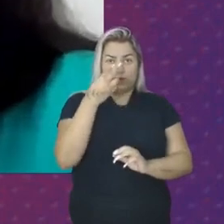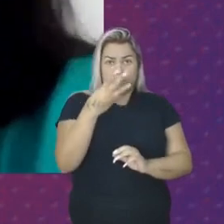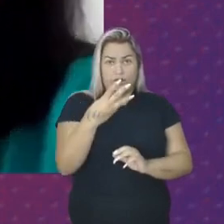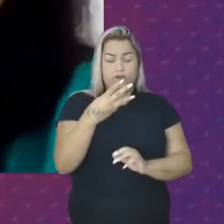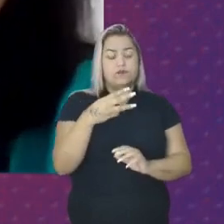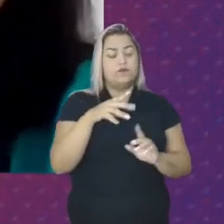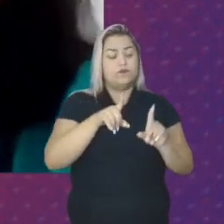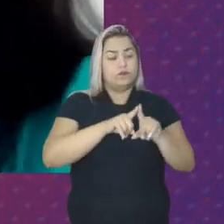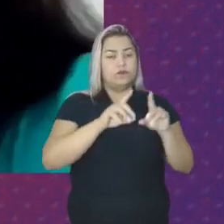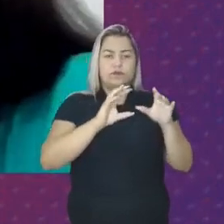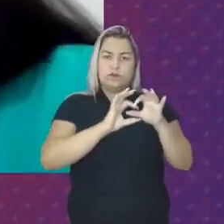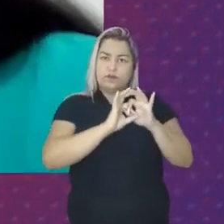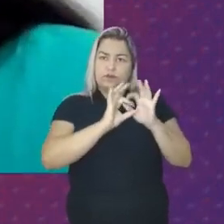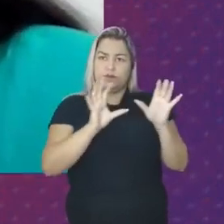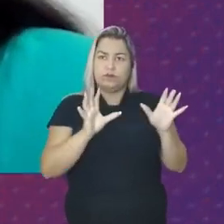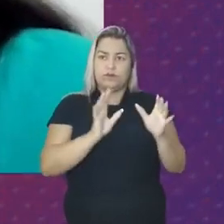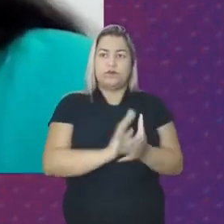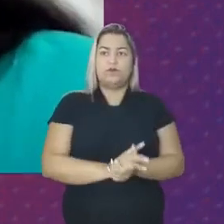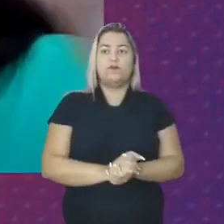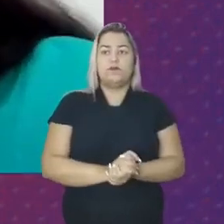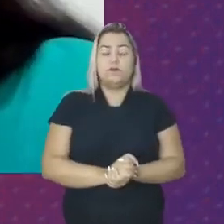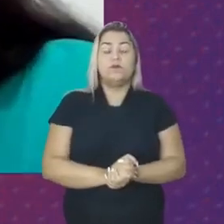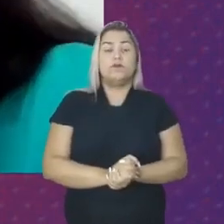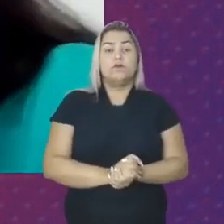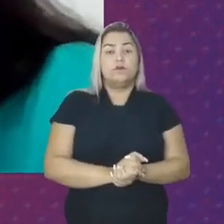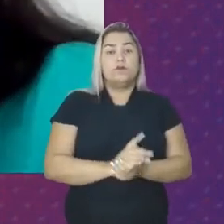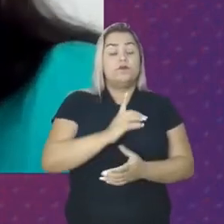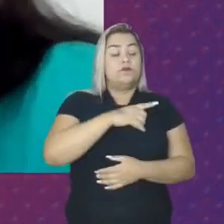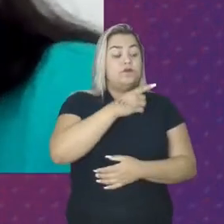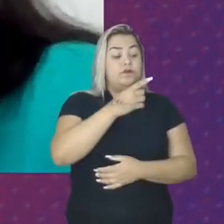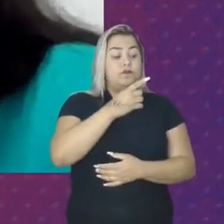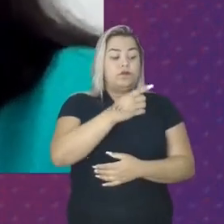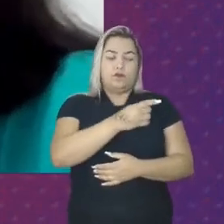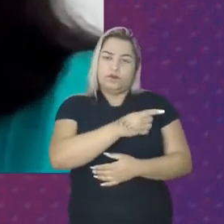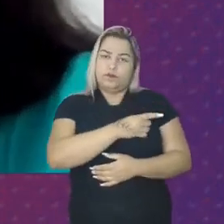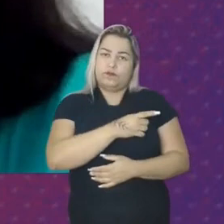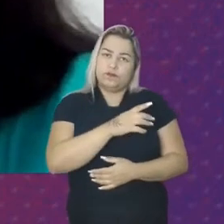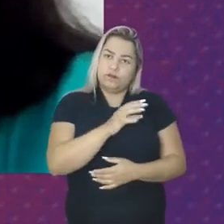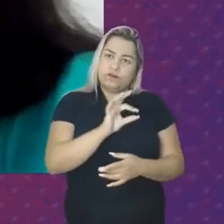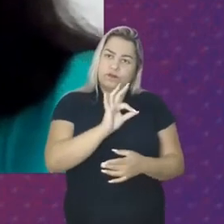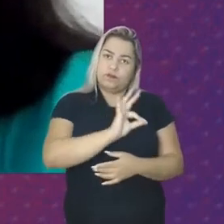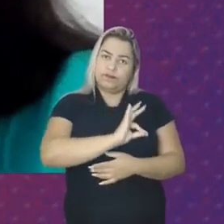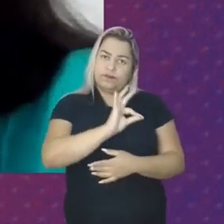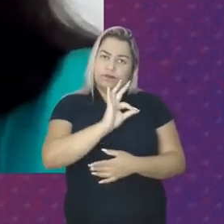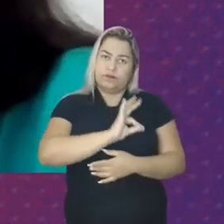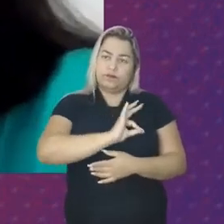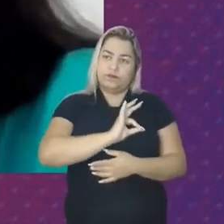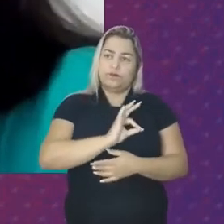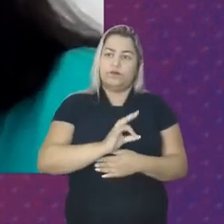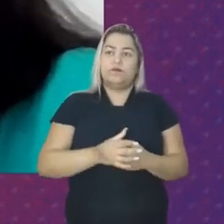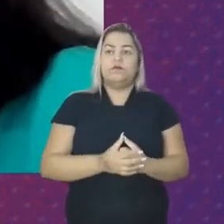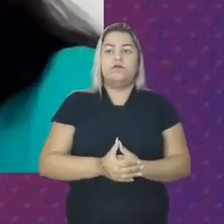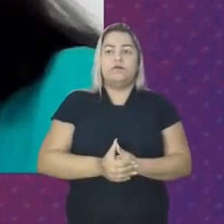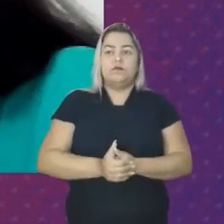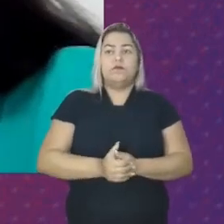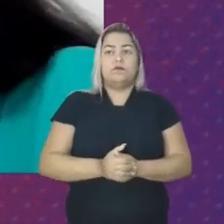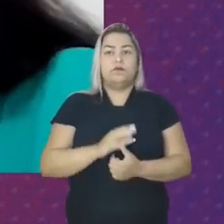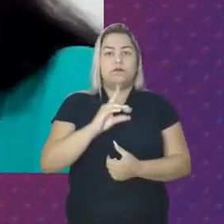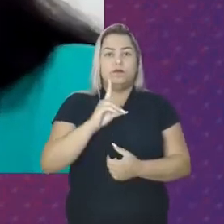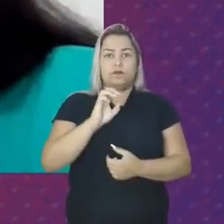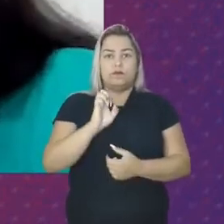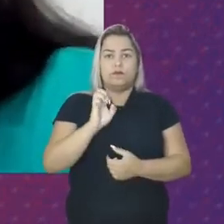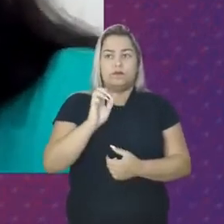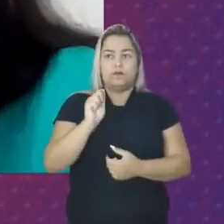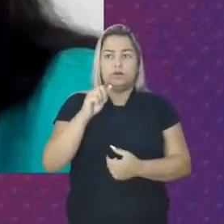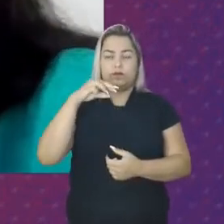autorização às DEANs, né, e às delegacias de polícia civil, DEANs, Delegacia Especial de Atendimento à Mulher,